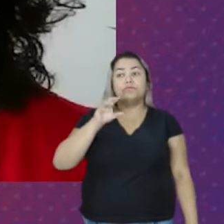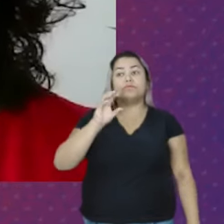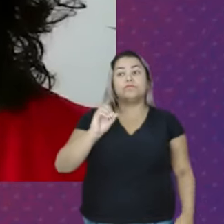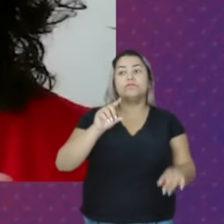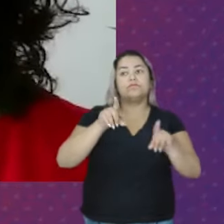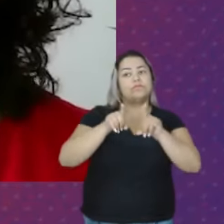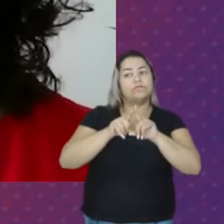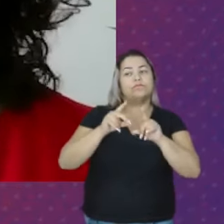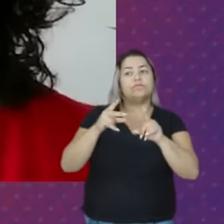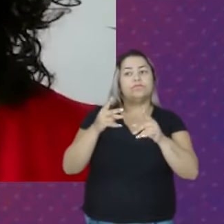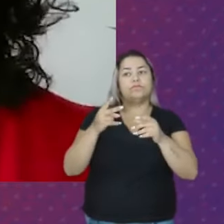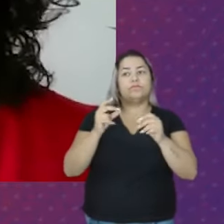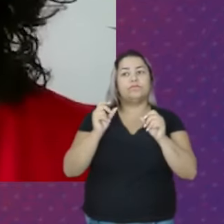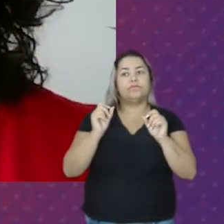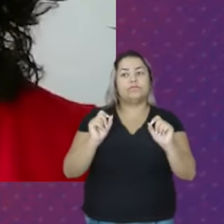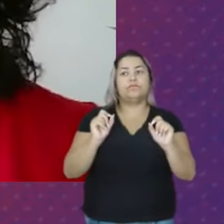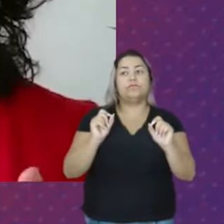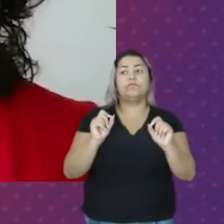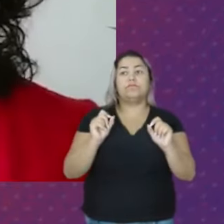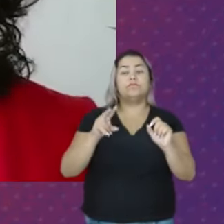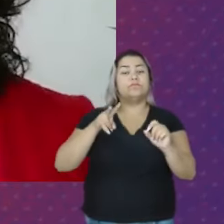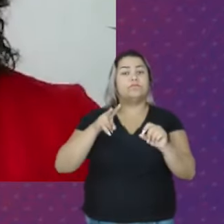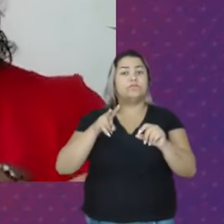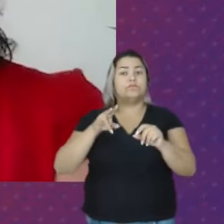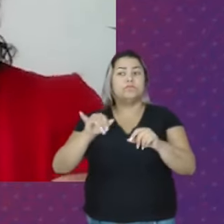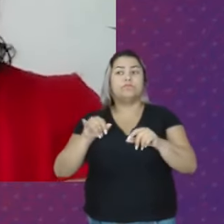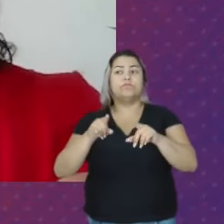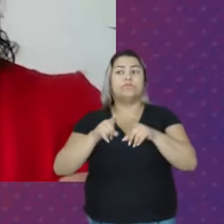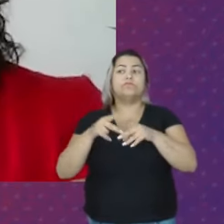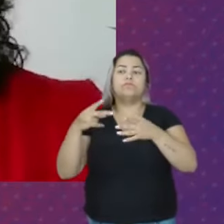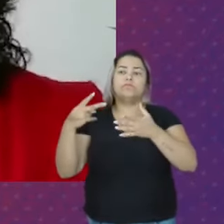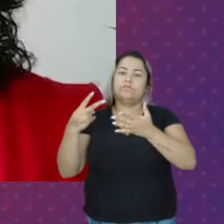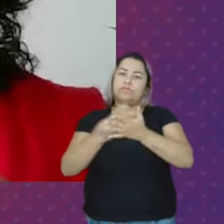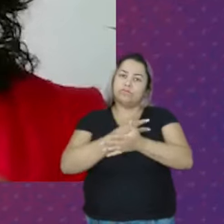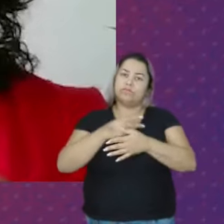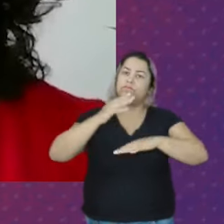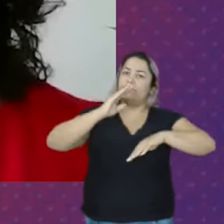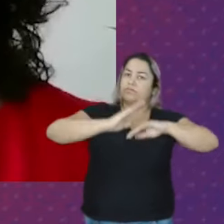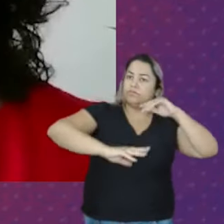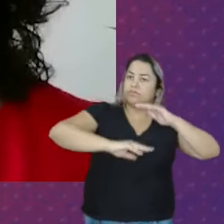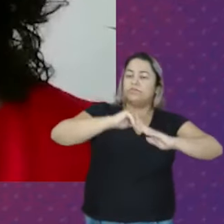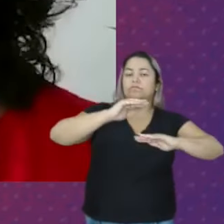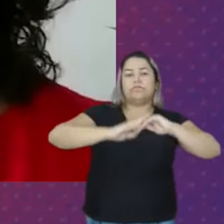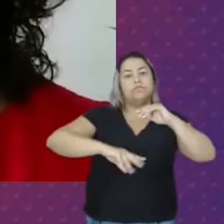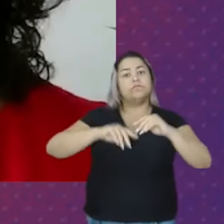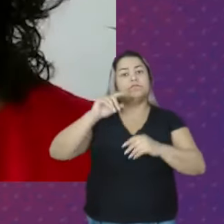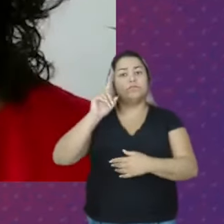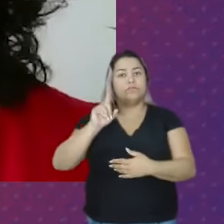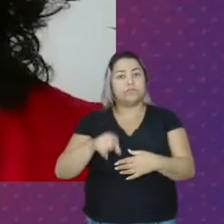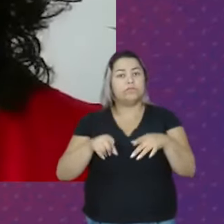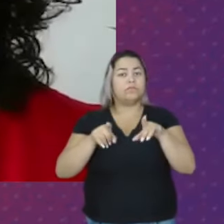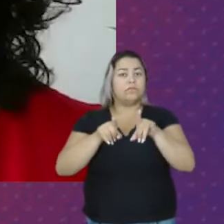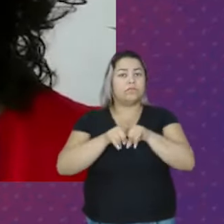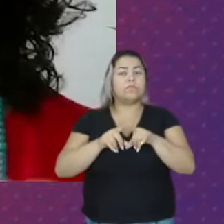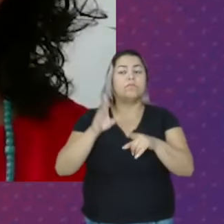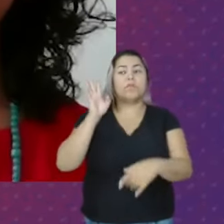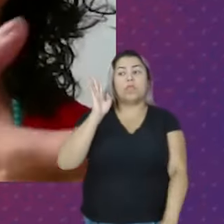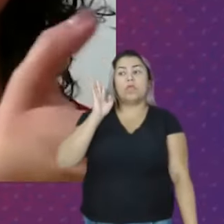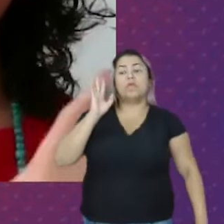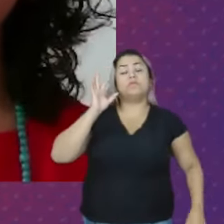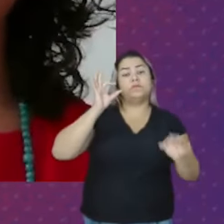desse boletim de ocorrência, é que vão ser desencadeadas outras ações, que são as ações